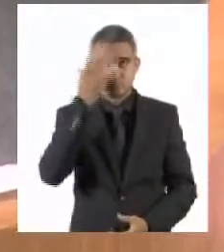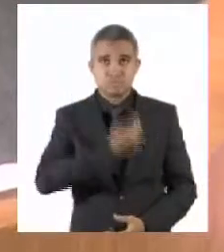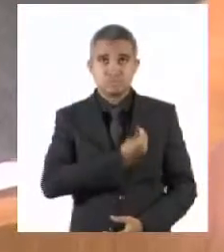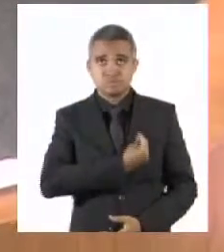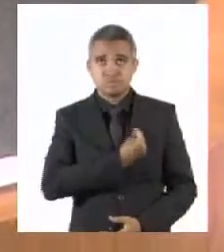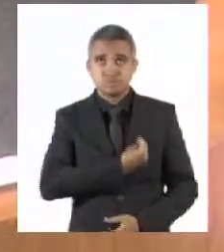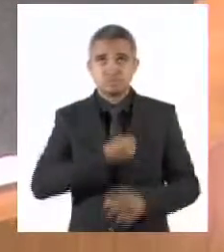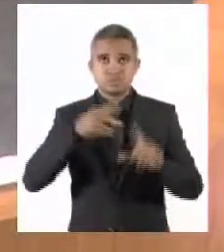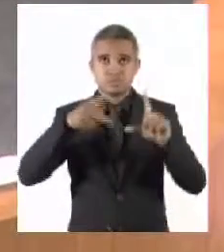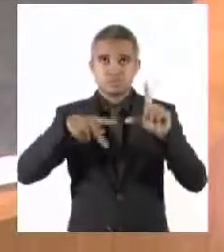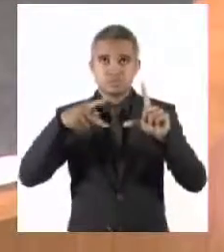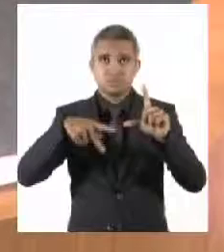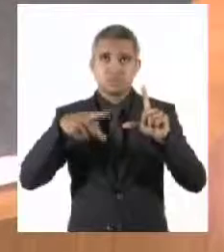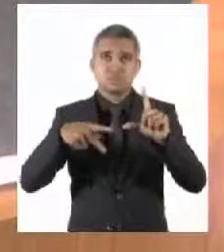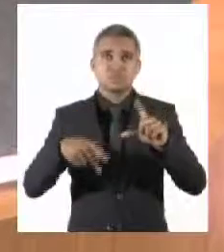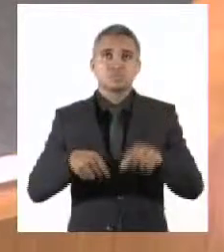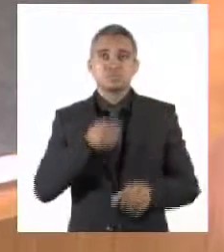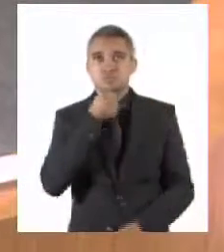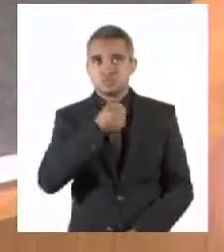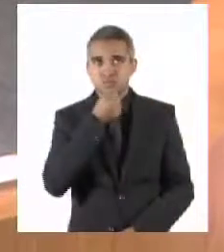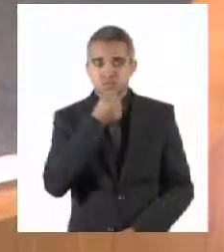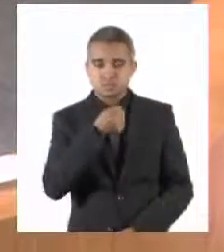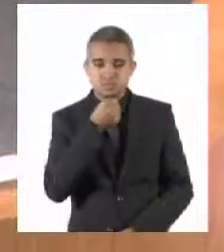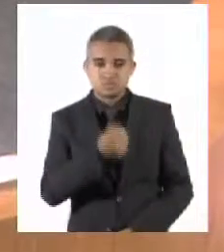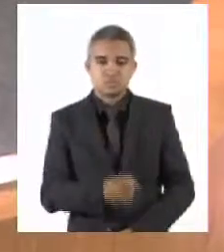do Lumiar, imprensa.